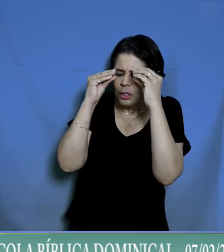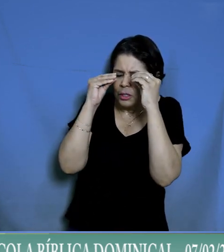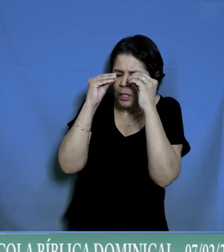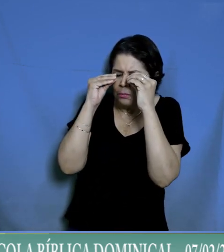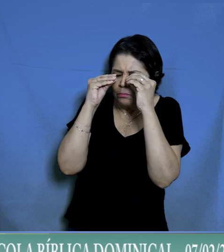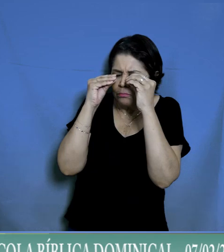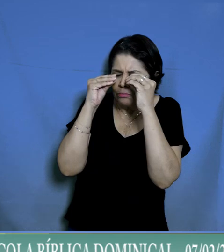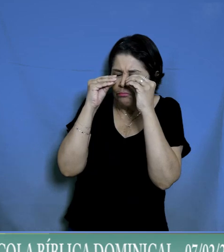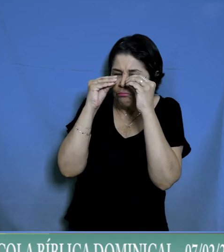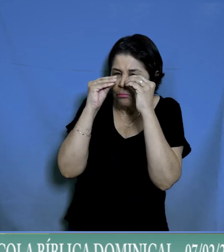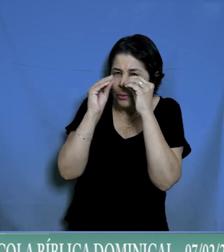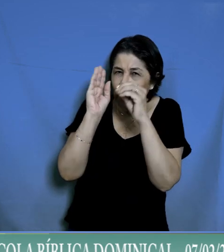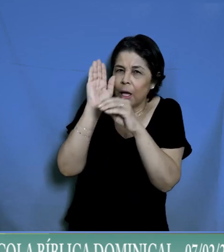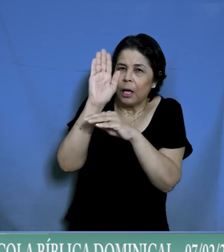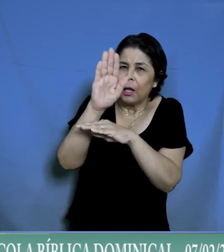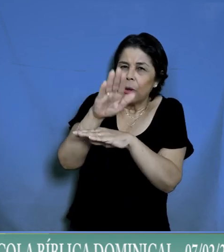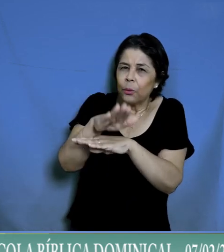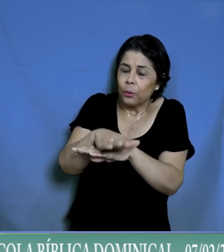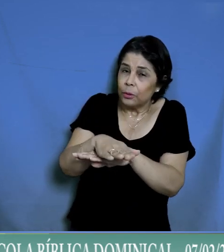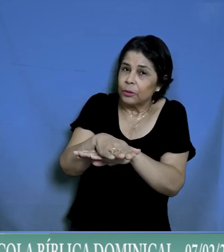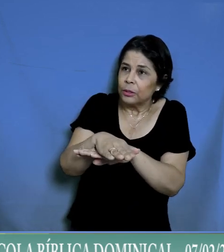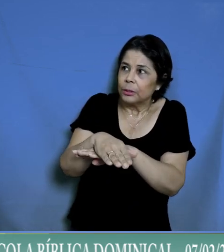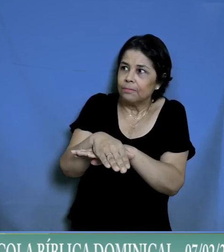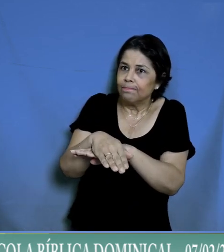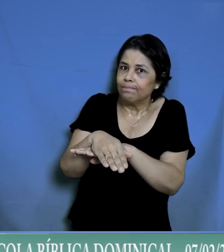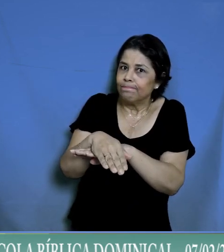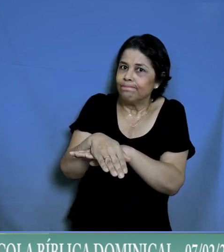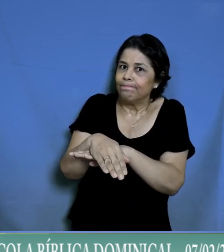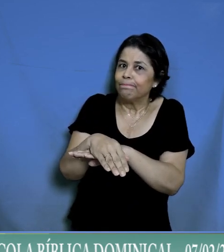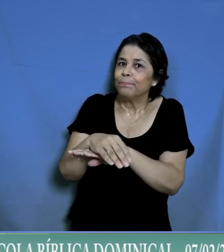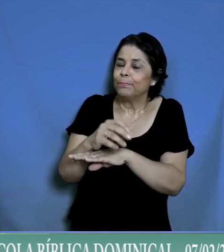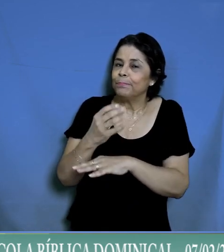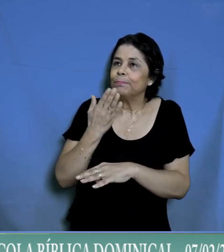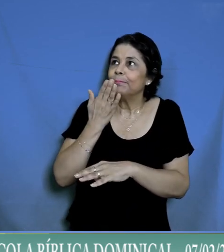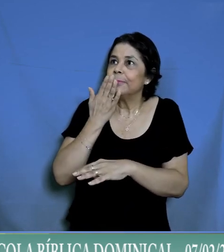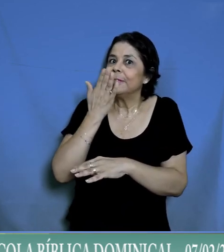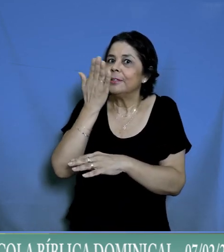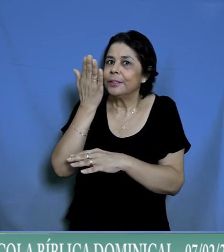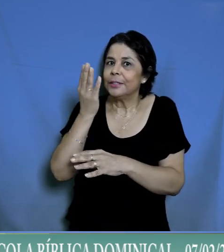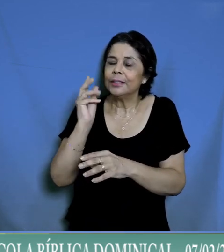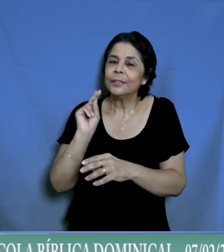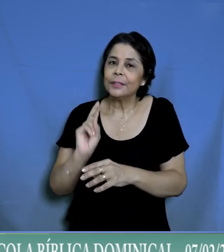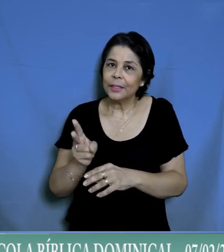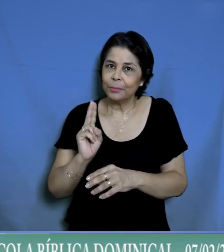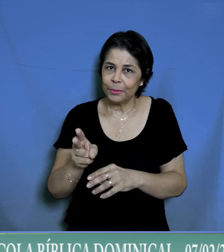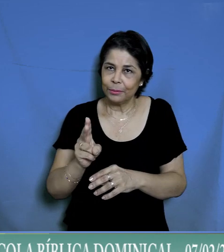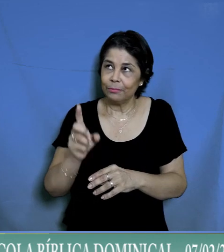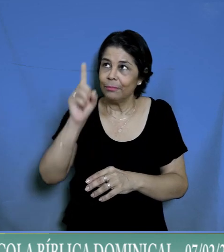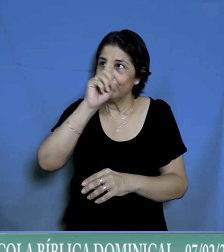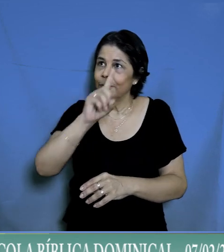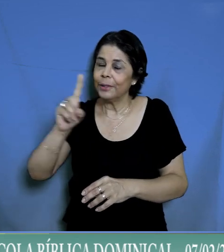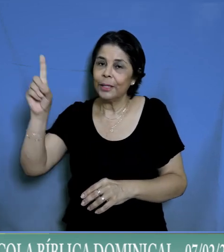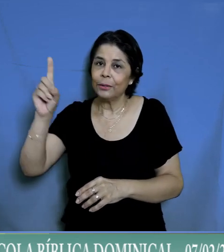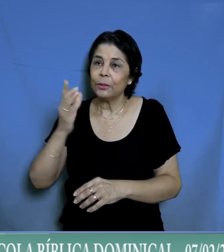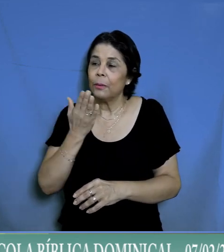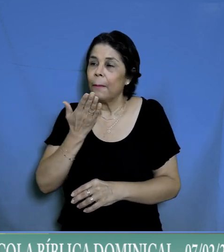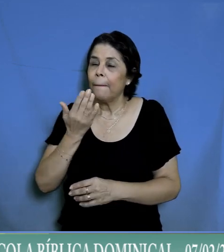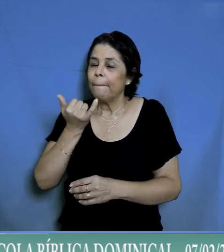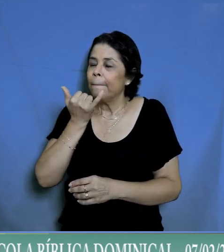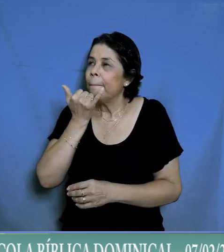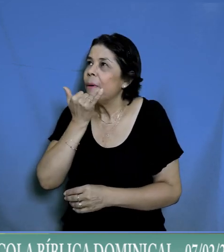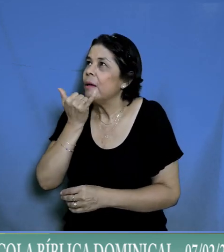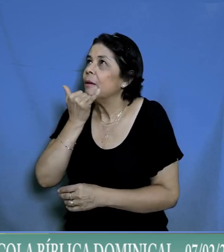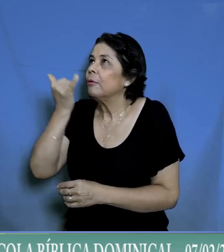no versículo 28, continua dizendo sobre o comportamento cristão. A resposta que o cristão dá a Deus como cidadão espiritual, dentro de